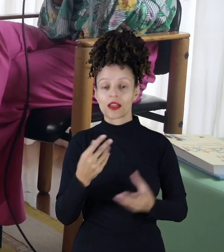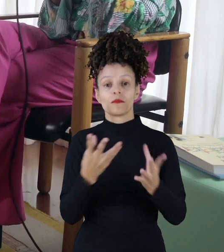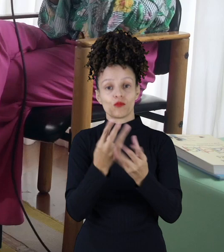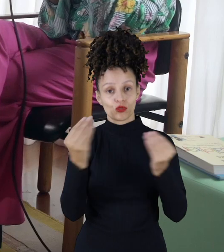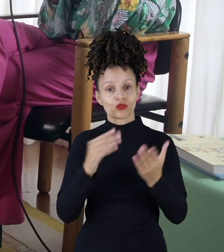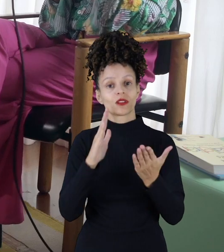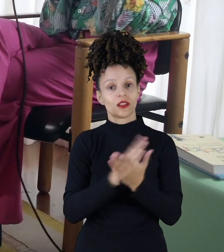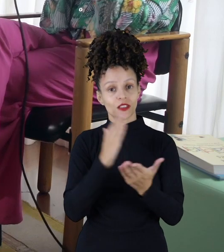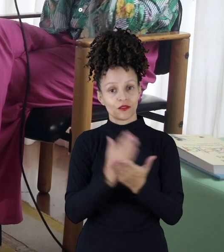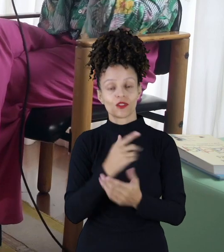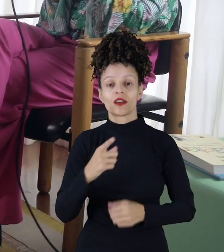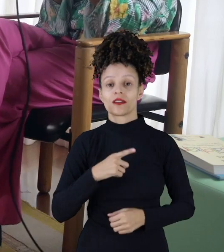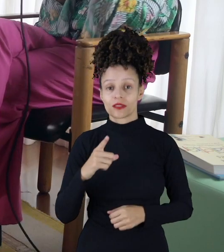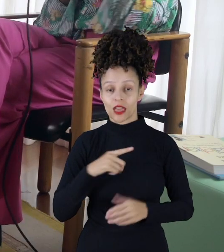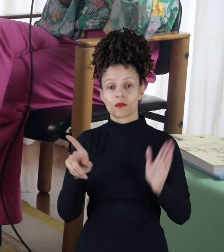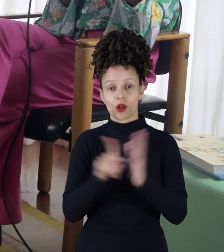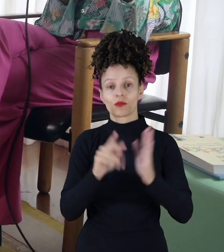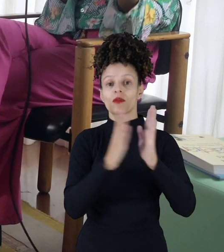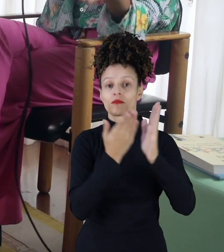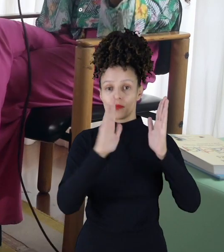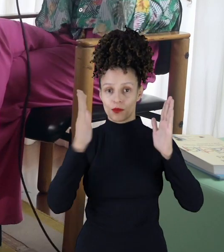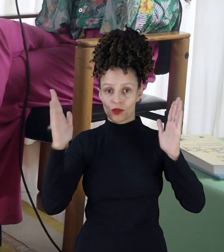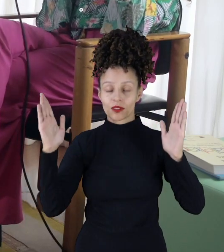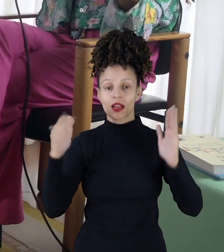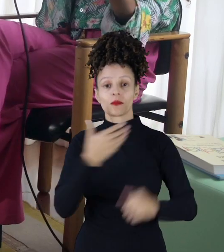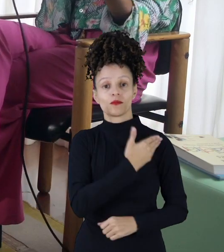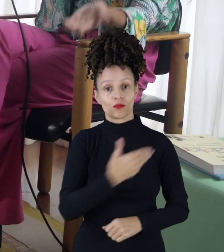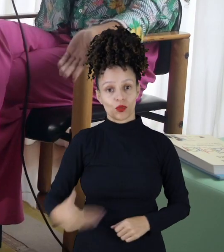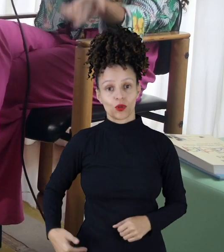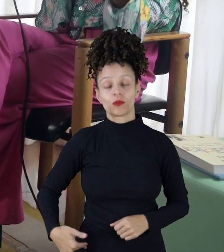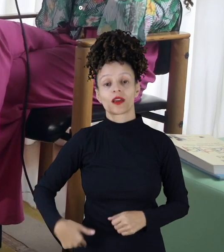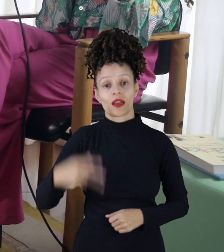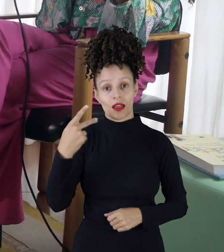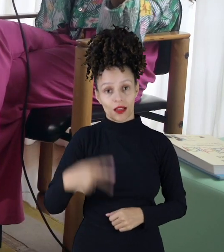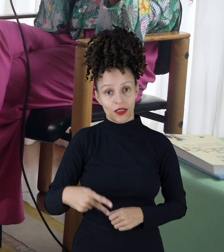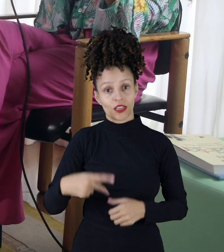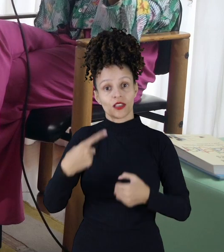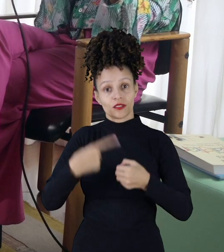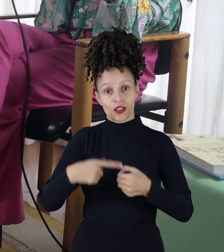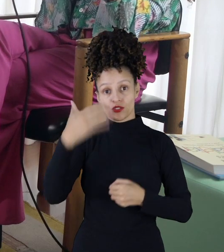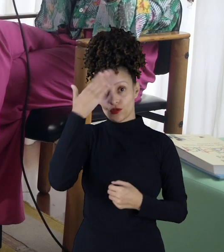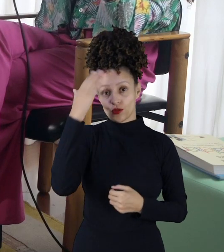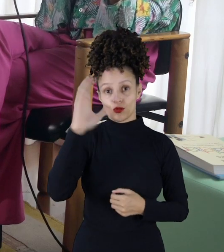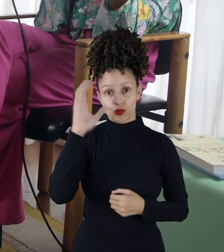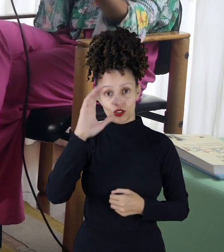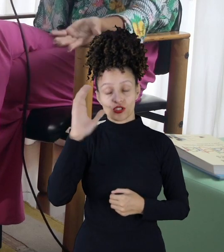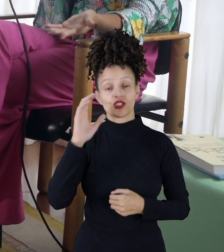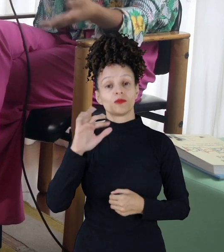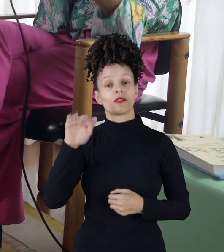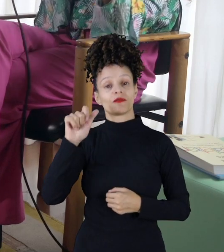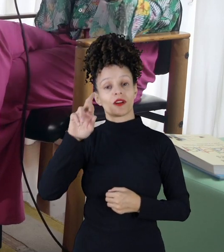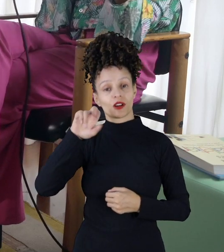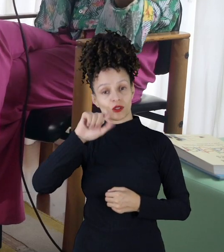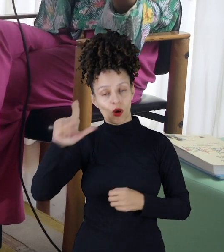é importante falar que muitos desses livros estão nos acervos das bibliotecas públicas aqui da rede de